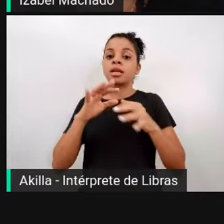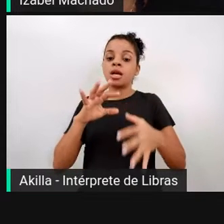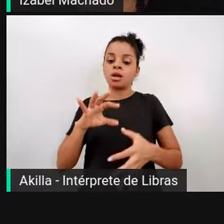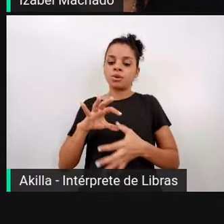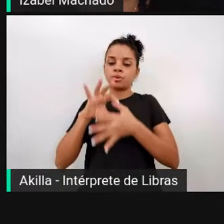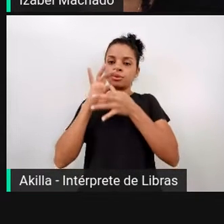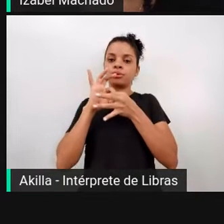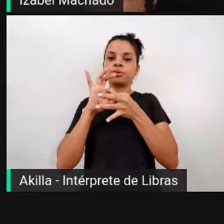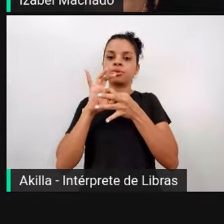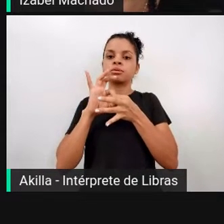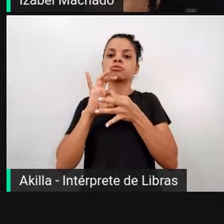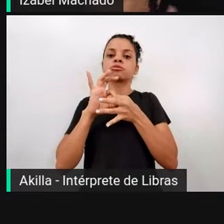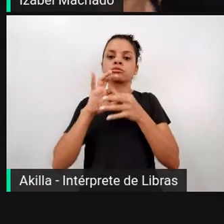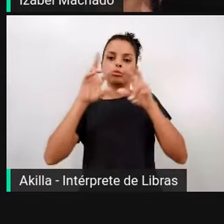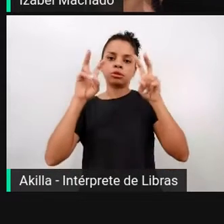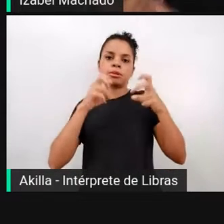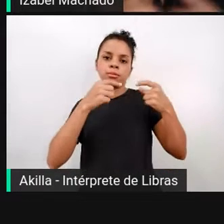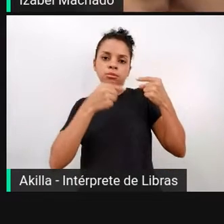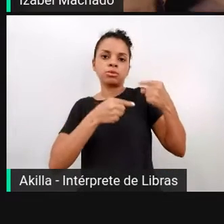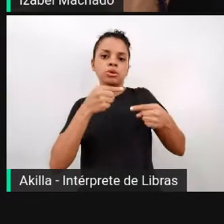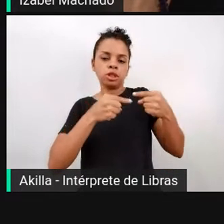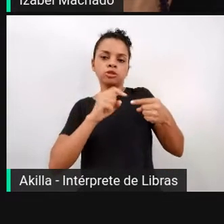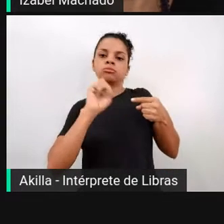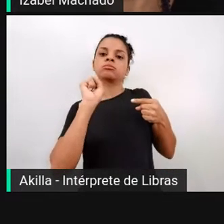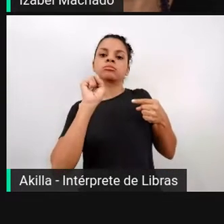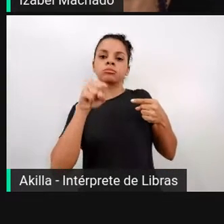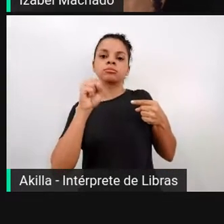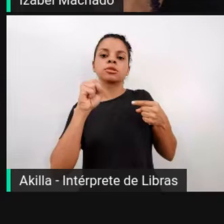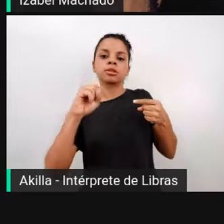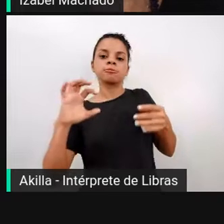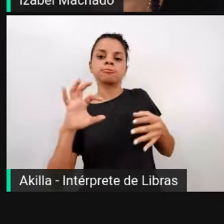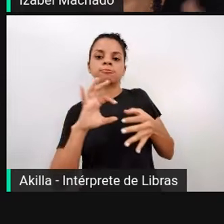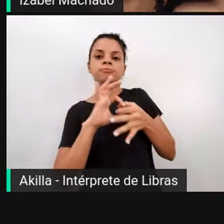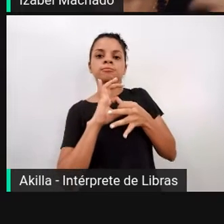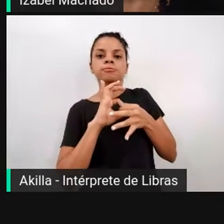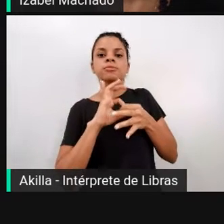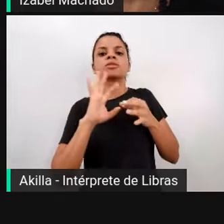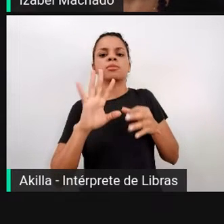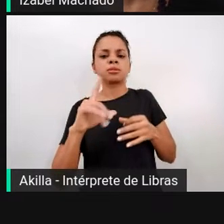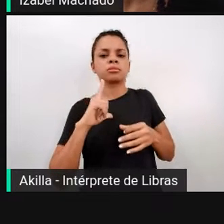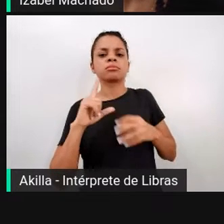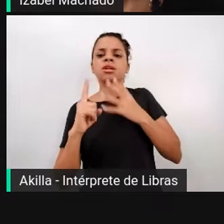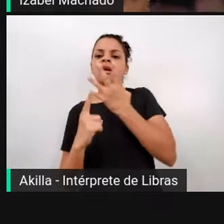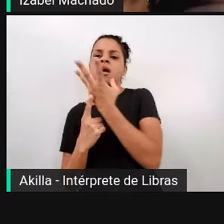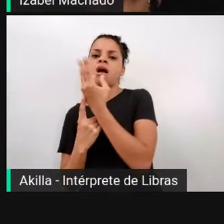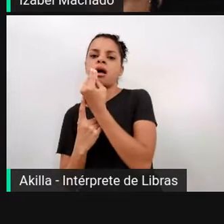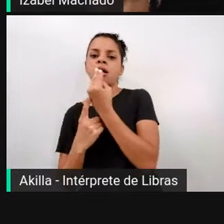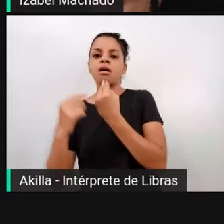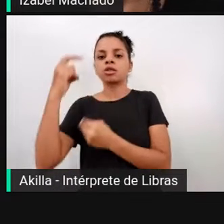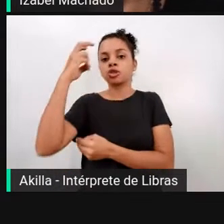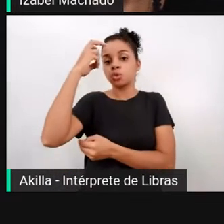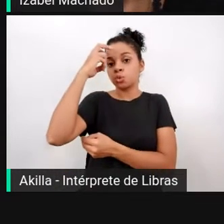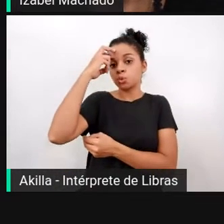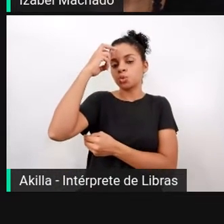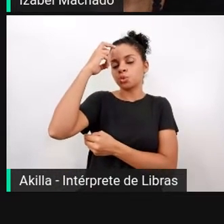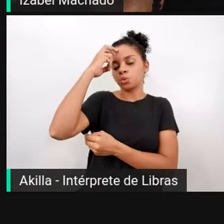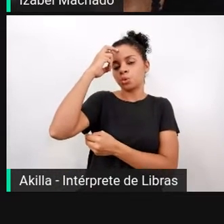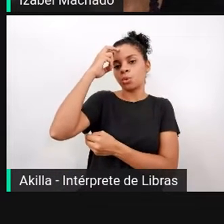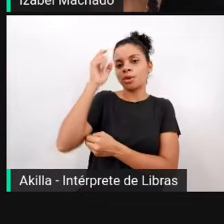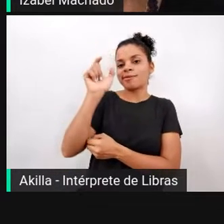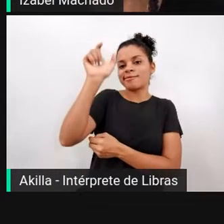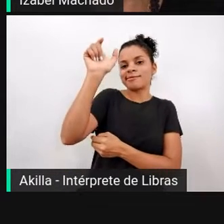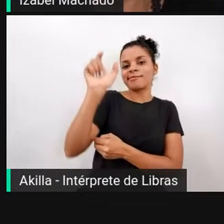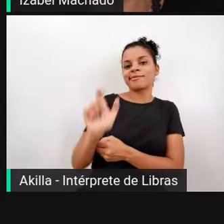política, mas não só, né, porque o universo das artes, da cultura, dos influencers também está repleto